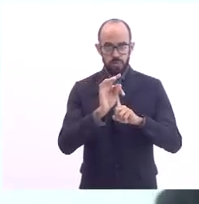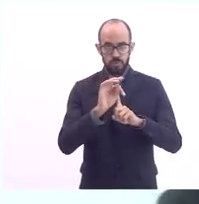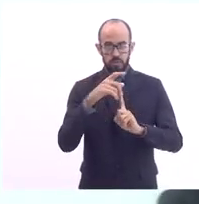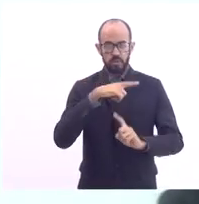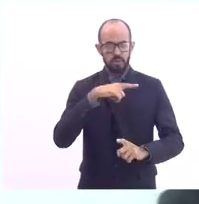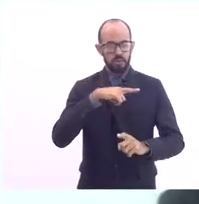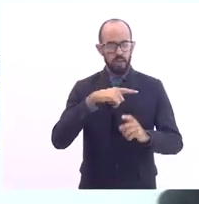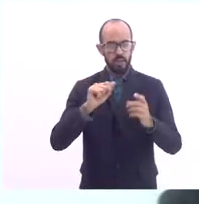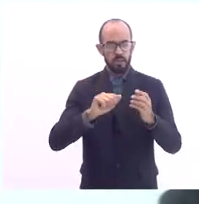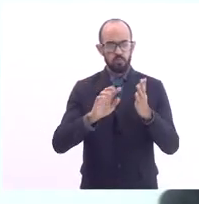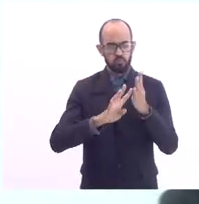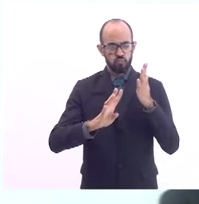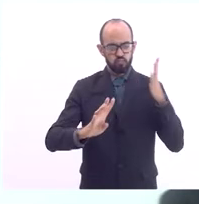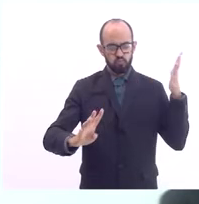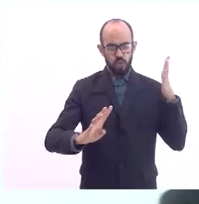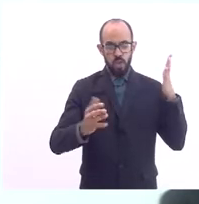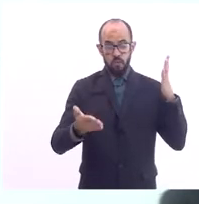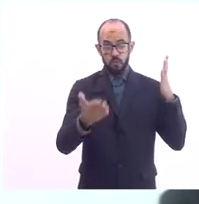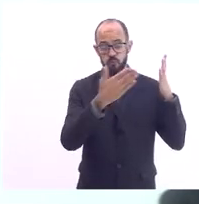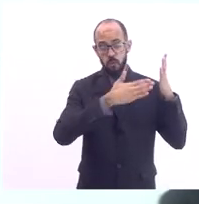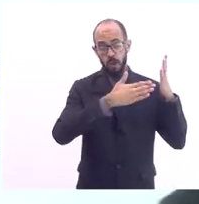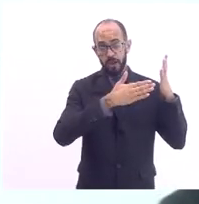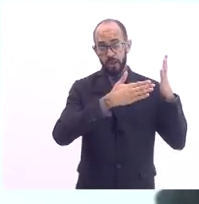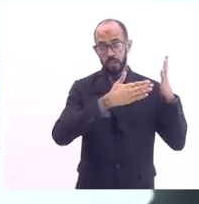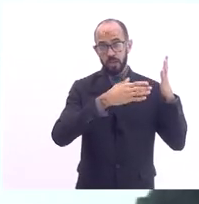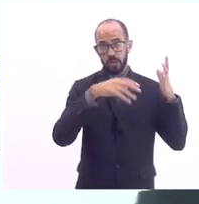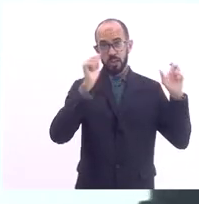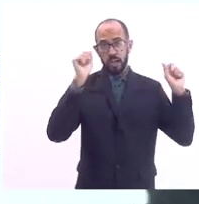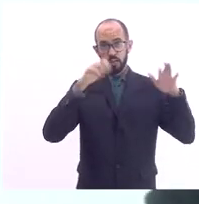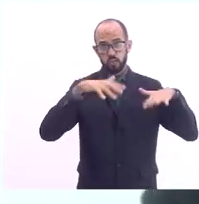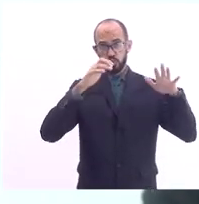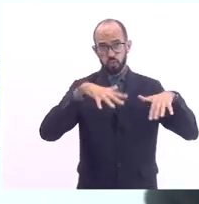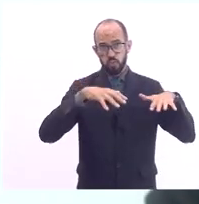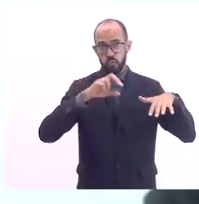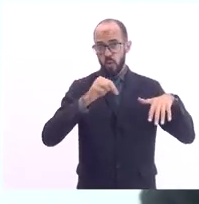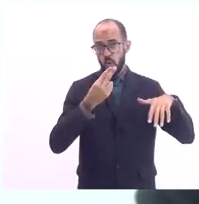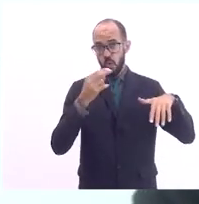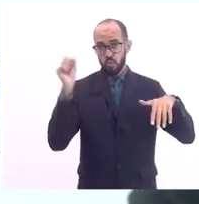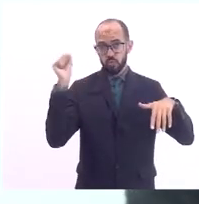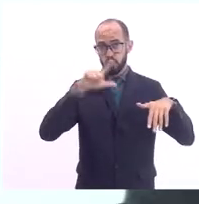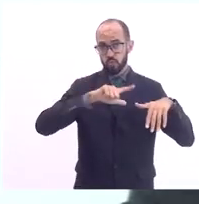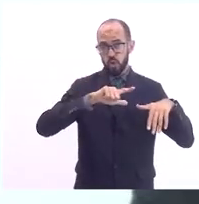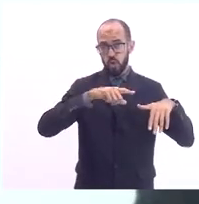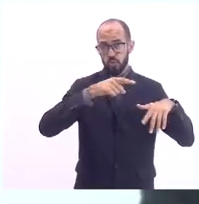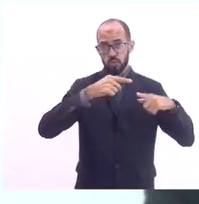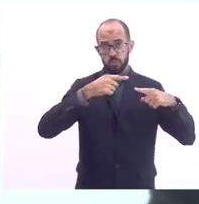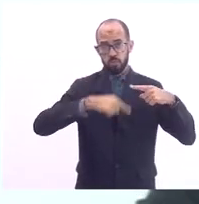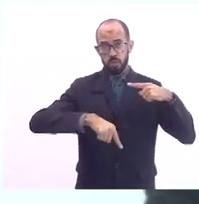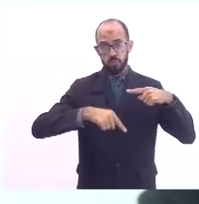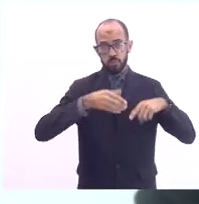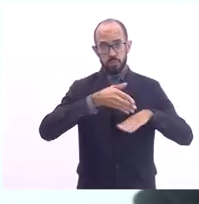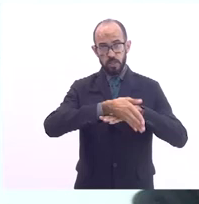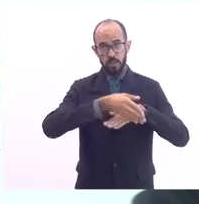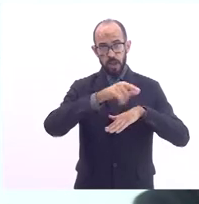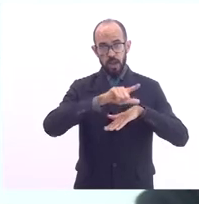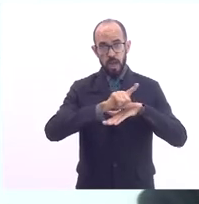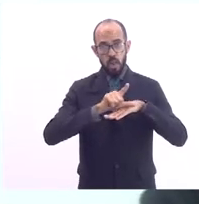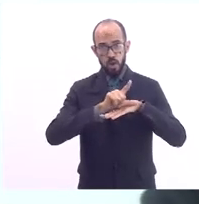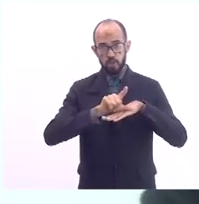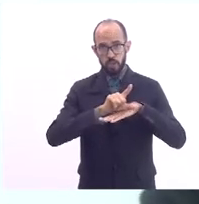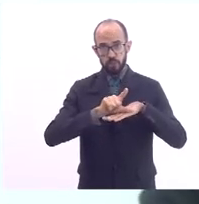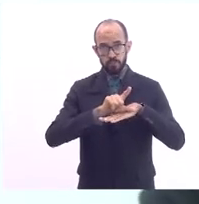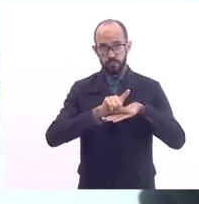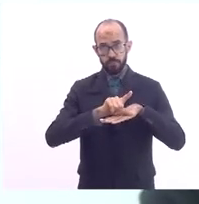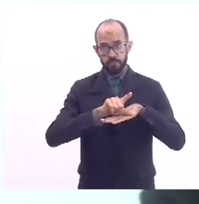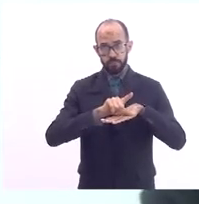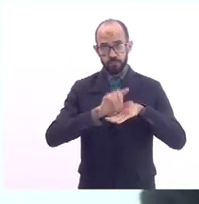de pessoas em pé do lado de fora, na chuva ou no sol, que são impedidas de entrar na loja.